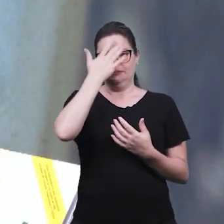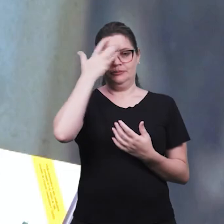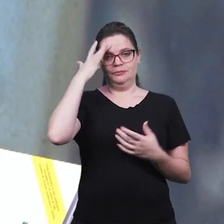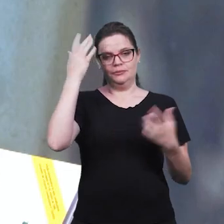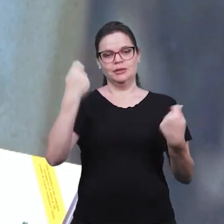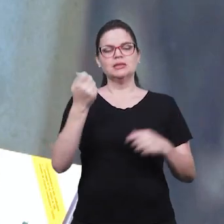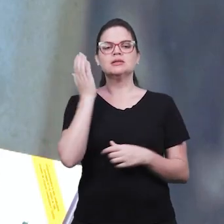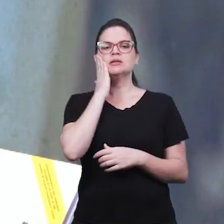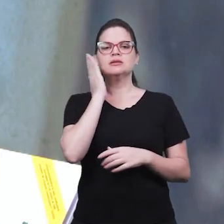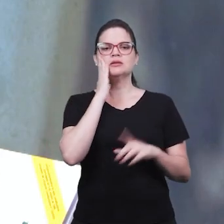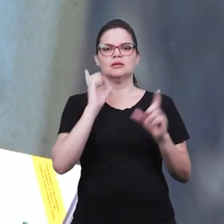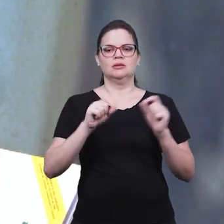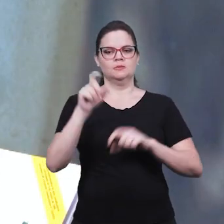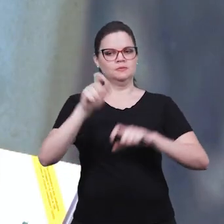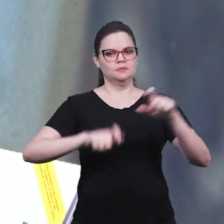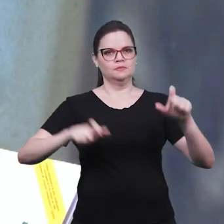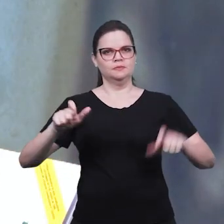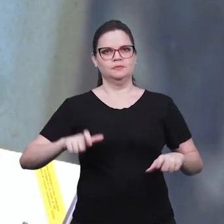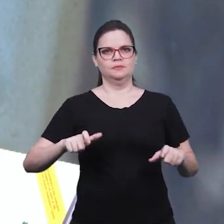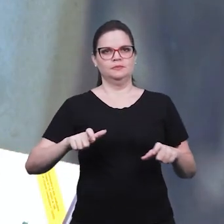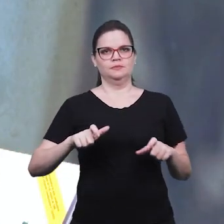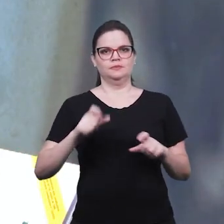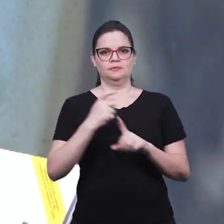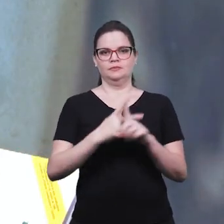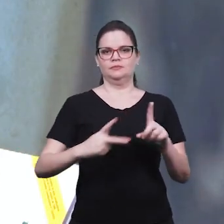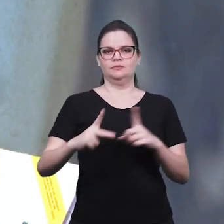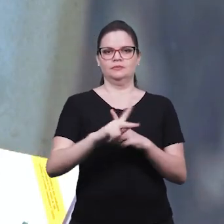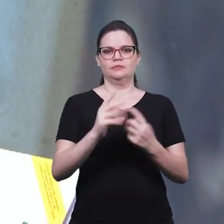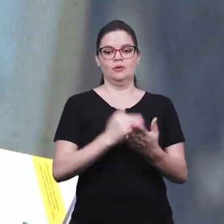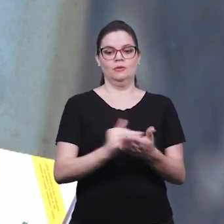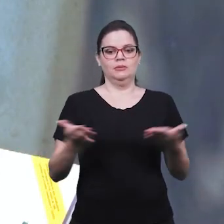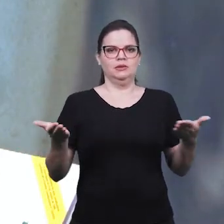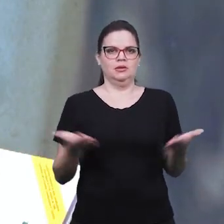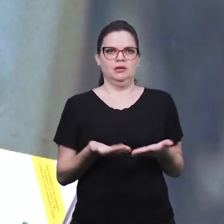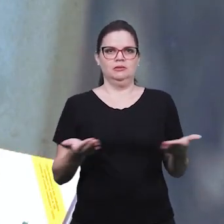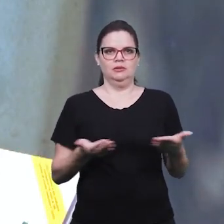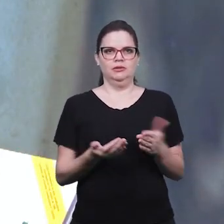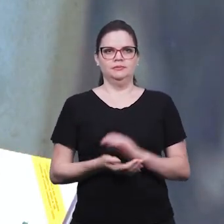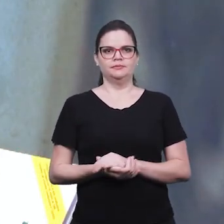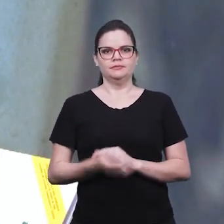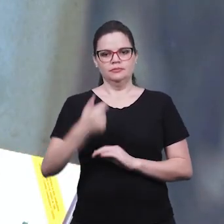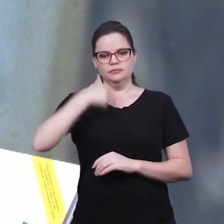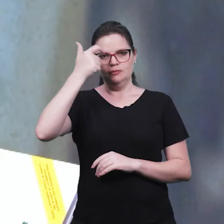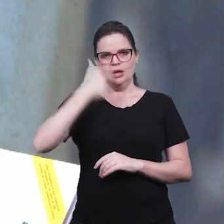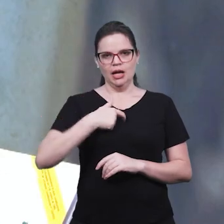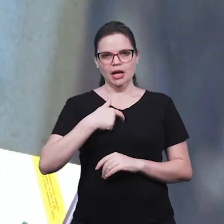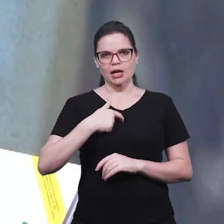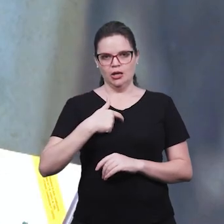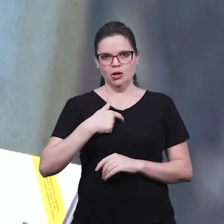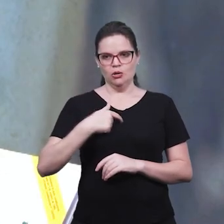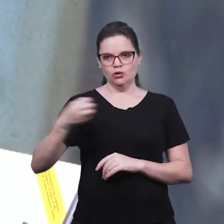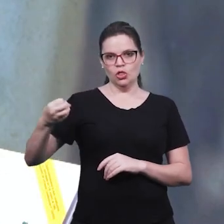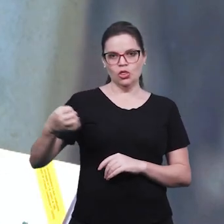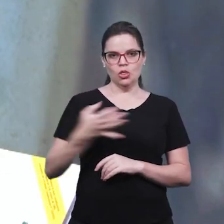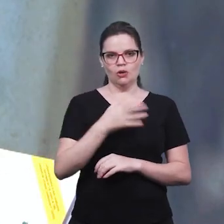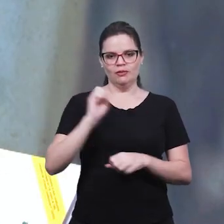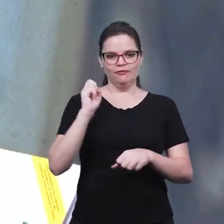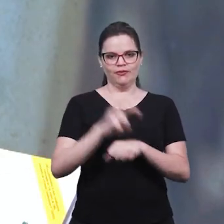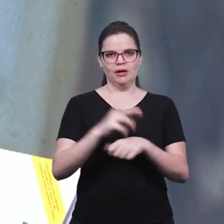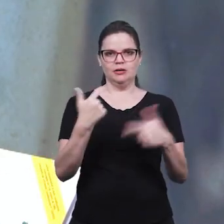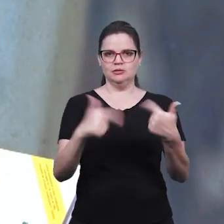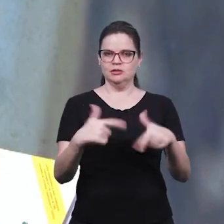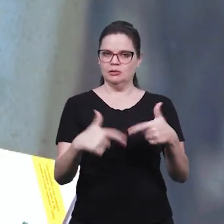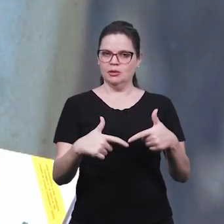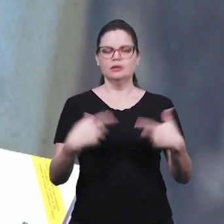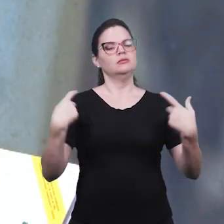as pessoas elas têm que entender que a Previdência ela começa de agora, estando novo. Entrou no